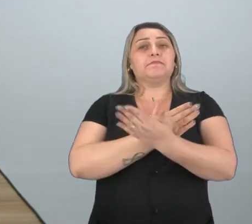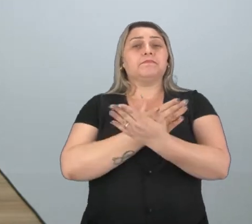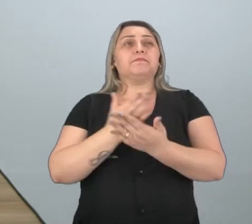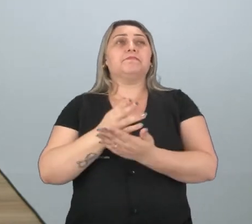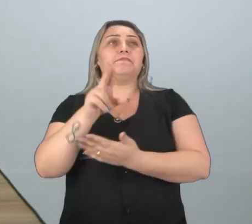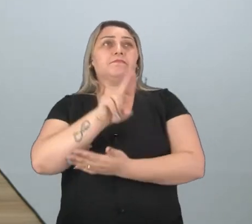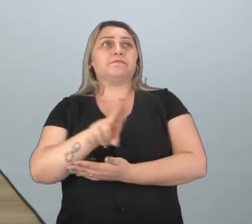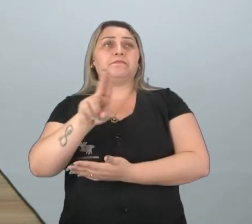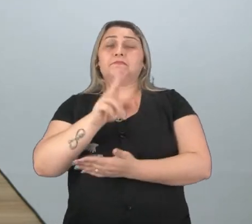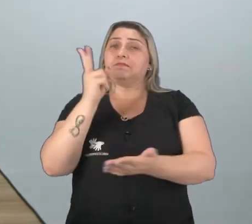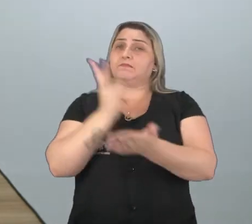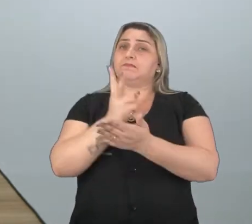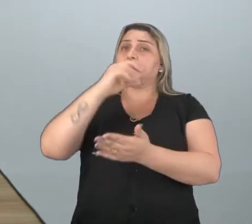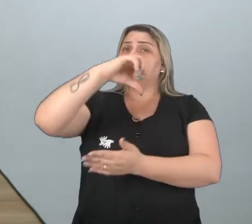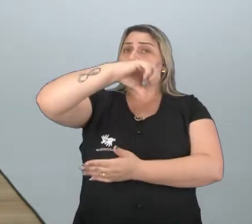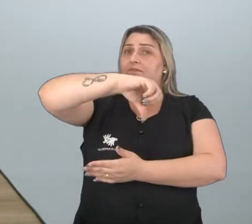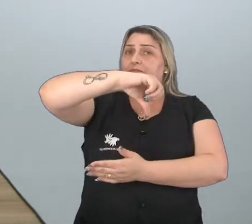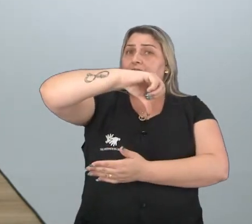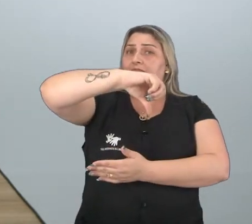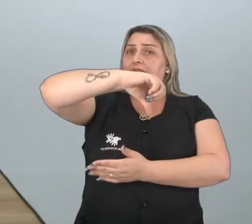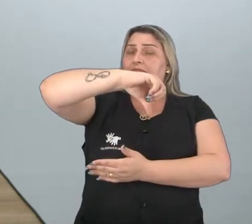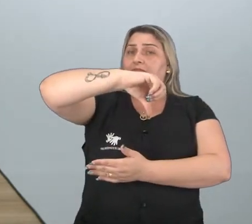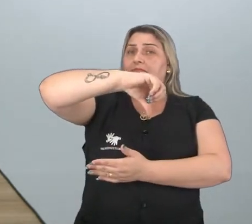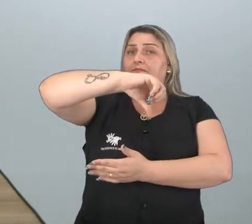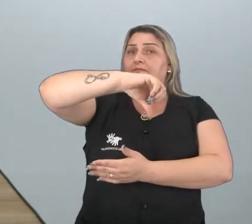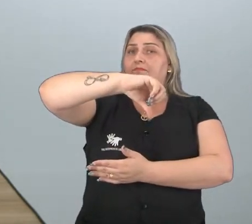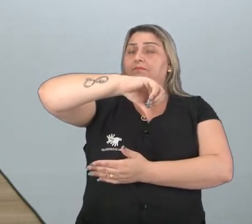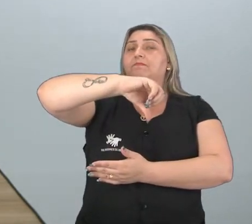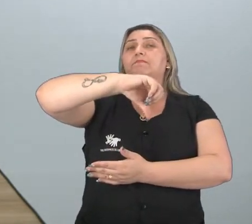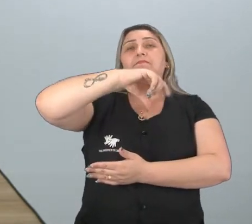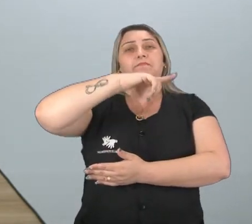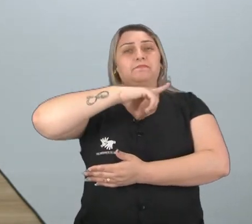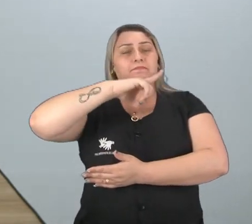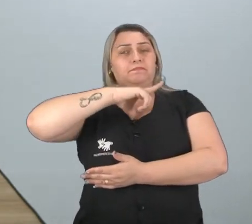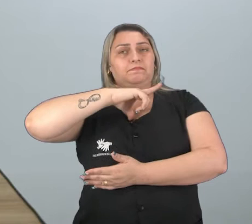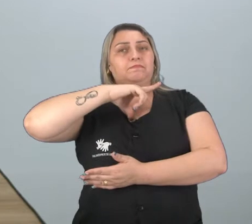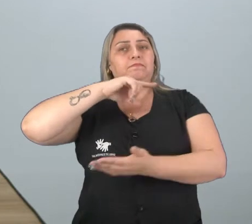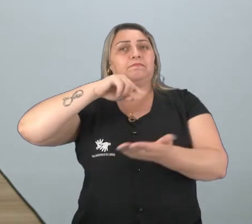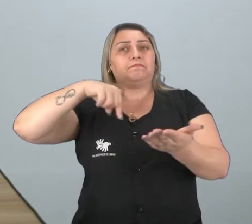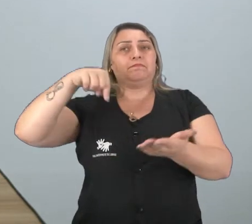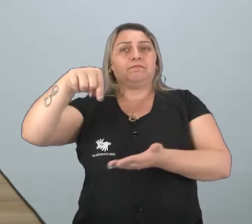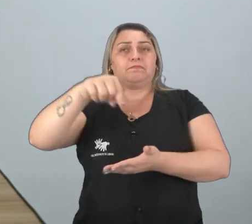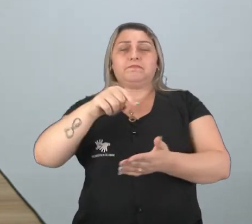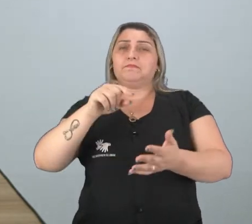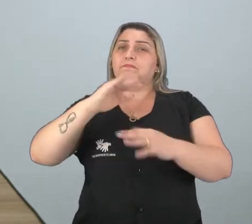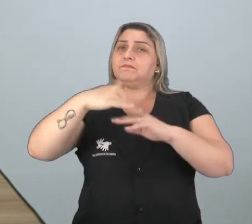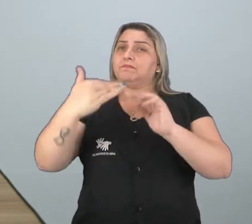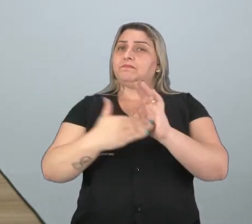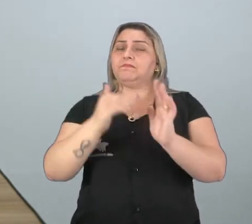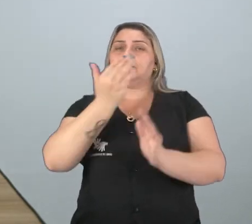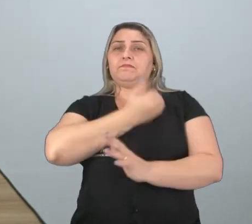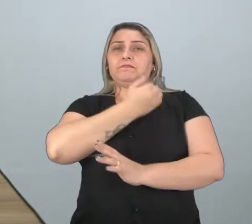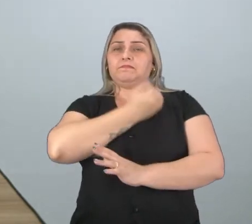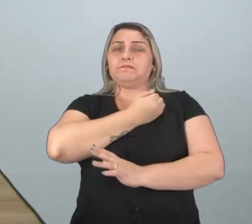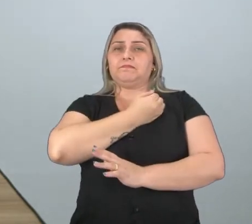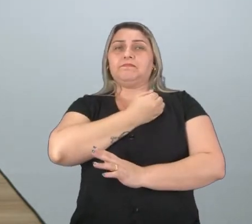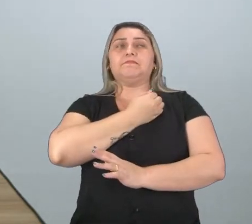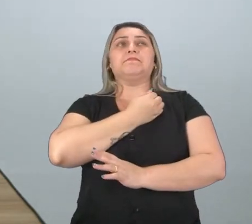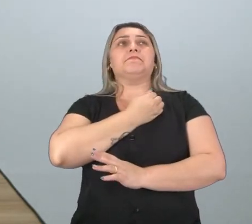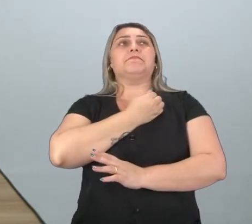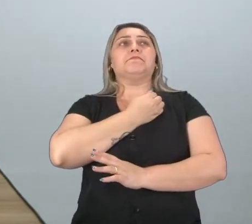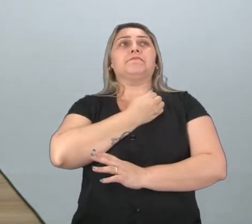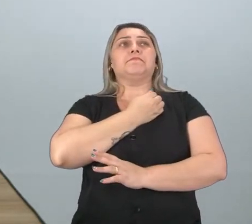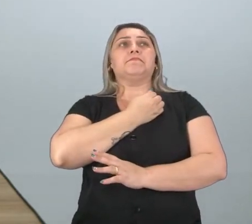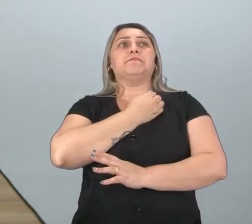começar utilizando sempre pelo número 9. E aí tem que digitar todos os números.